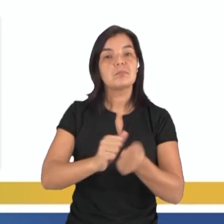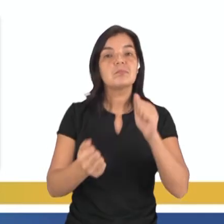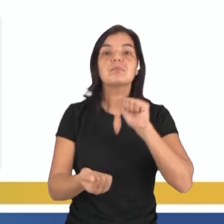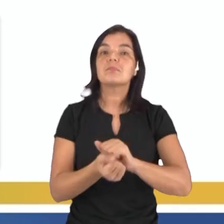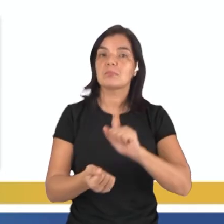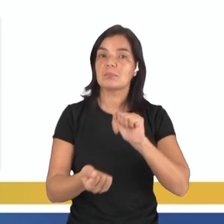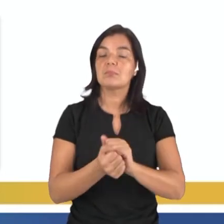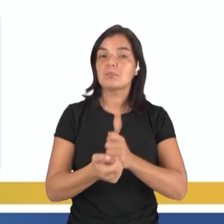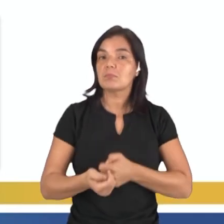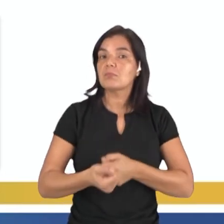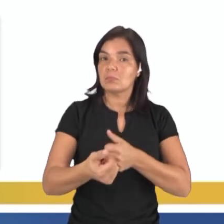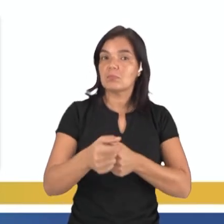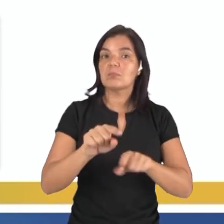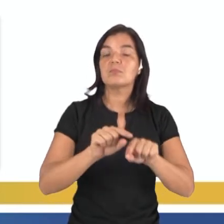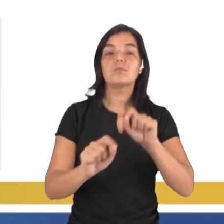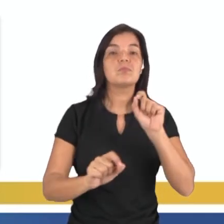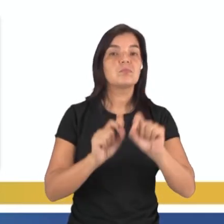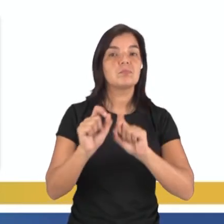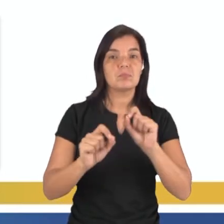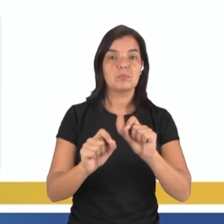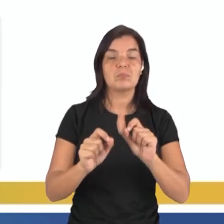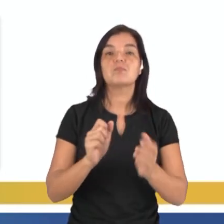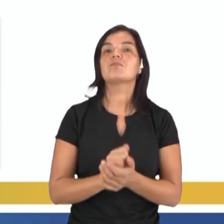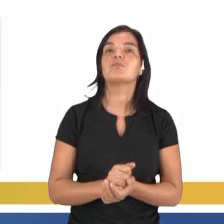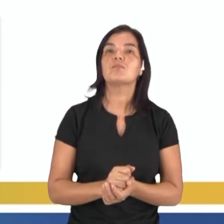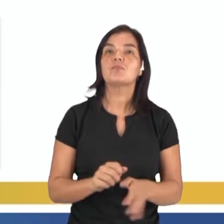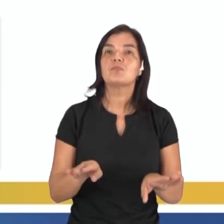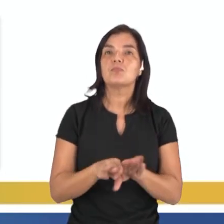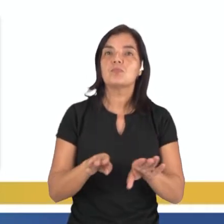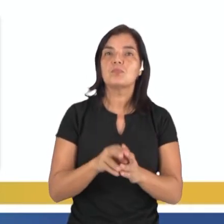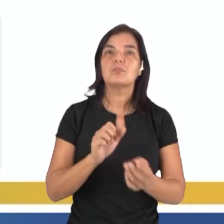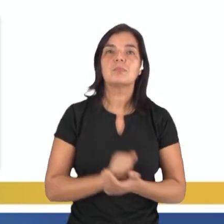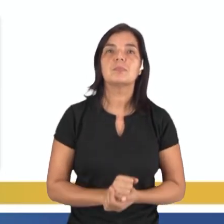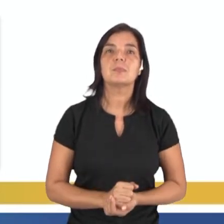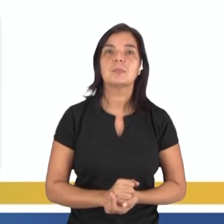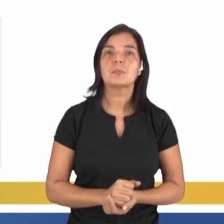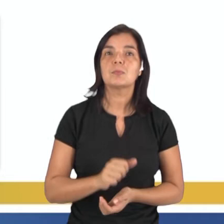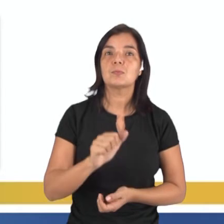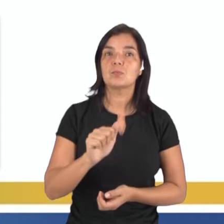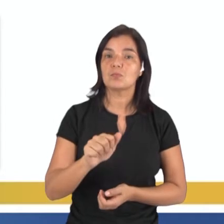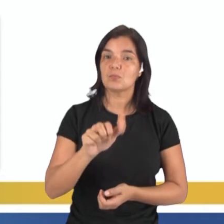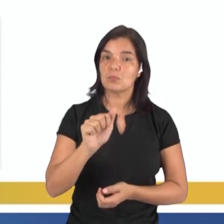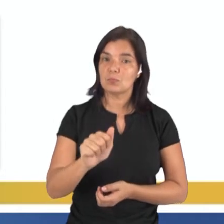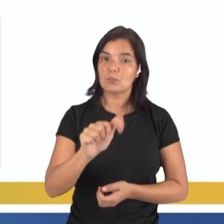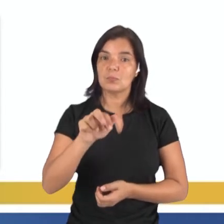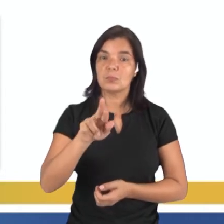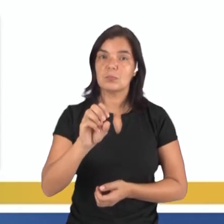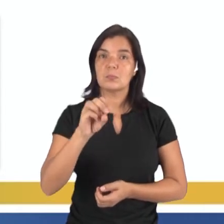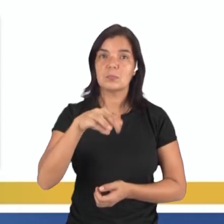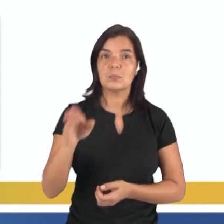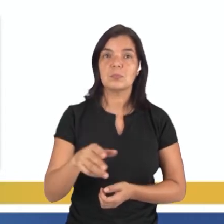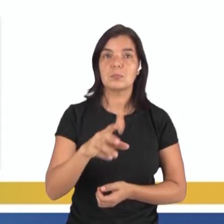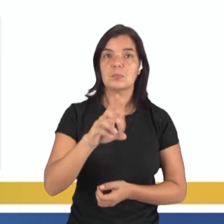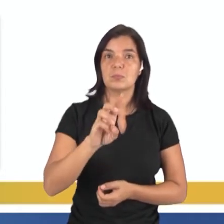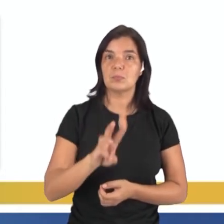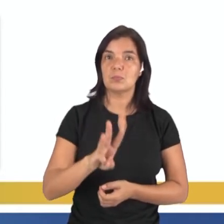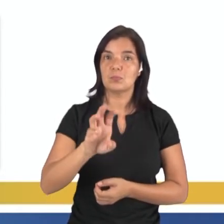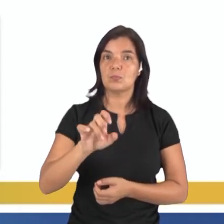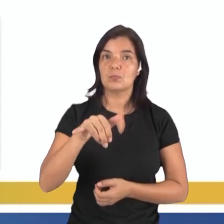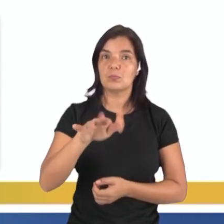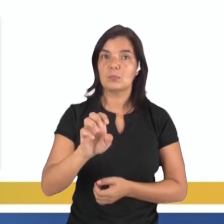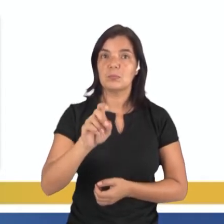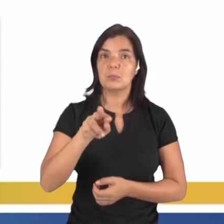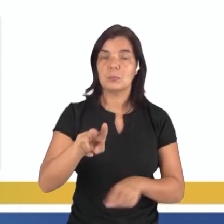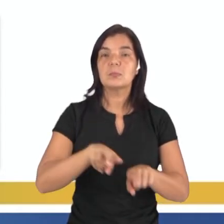adaptações das dicas dadas por Aaron Westberg, especialista do TED, uma organização sem